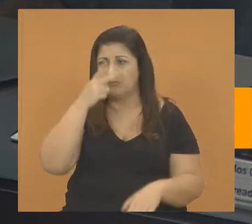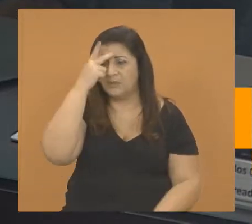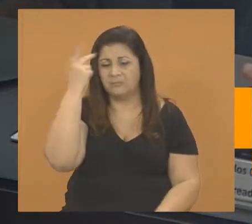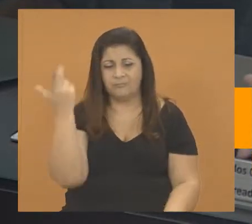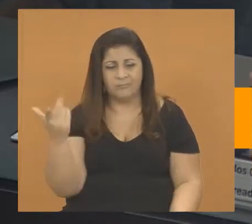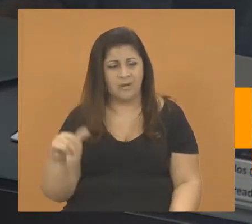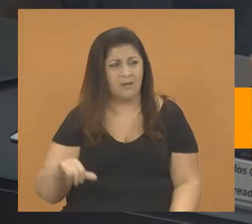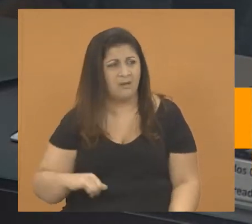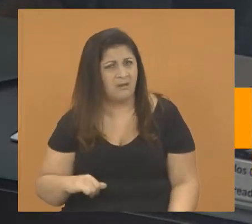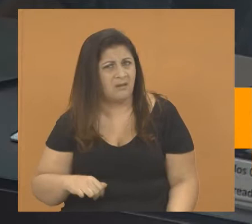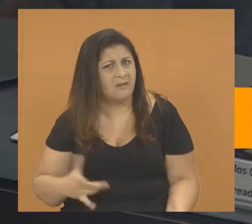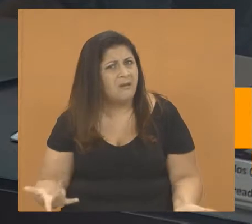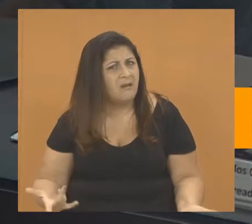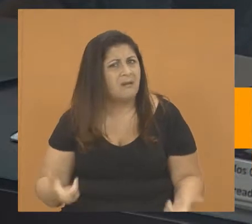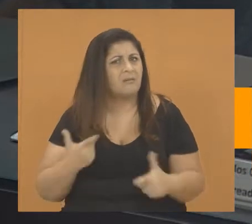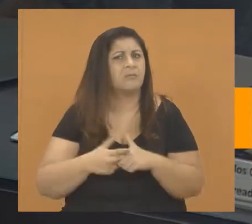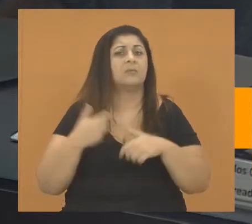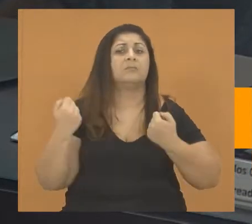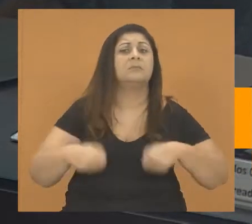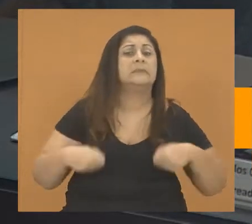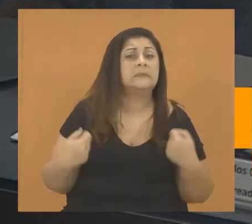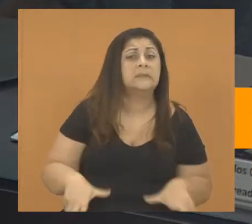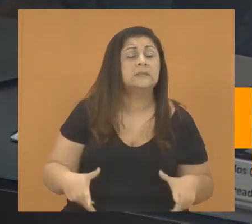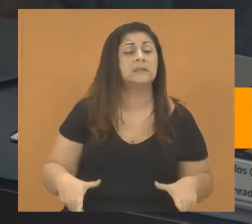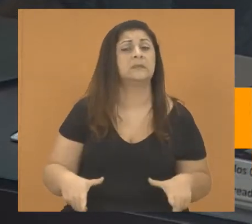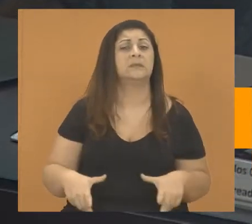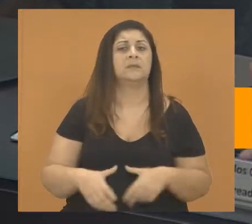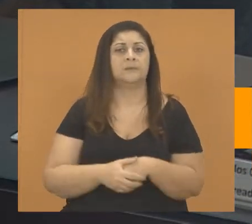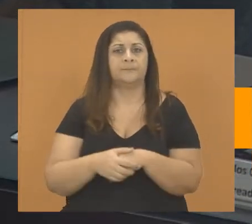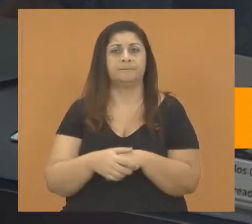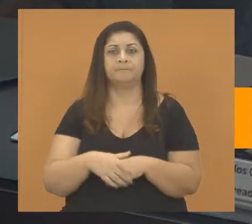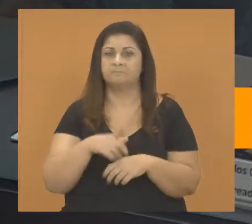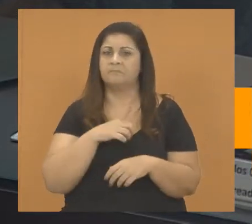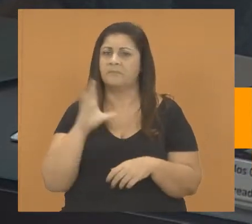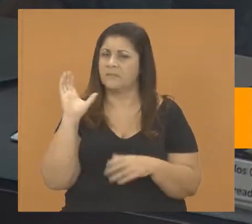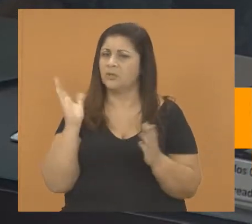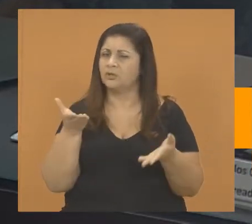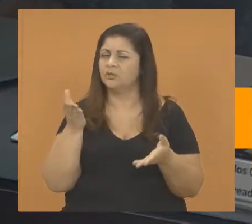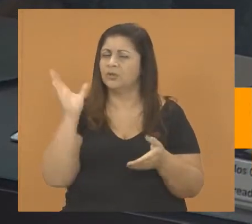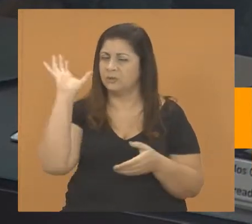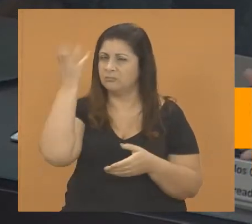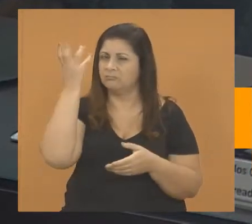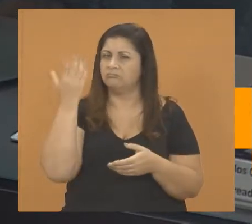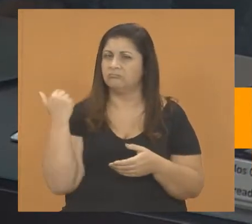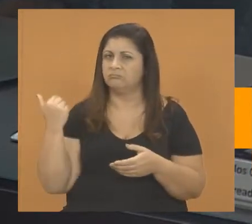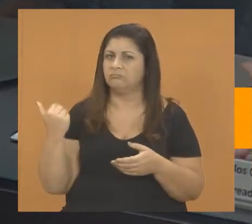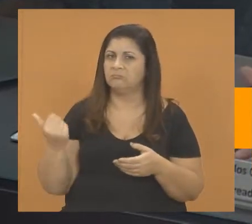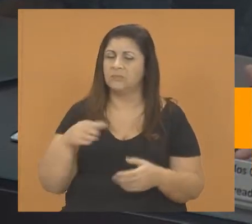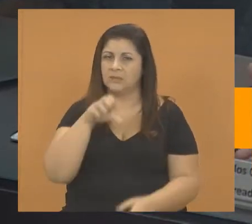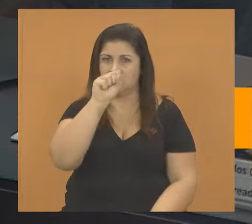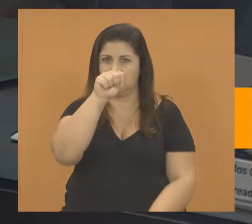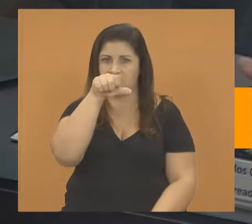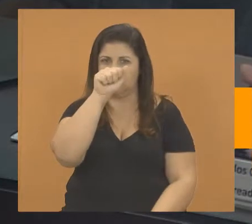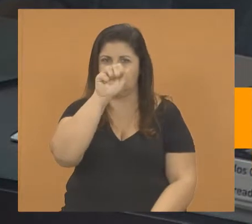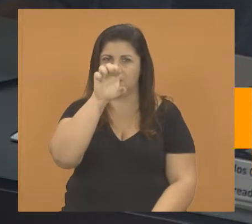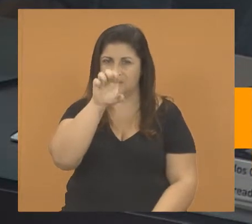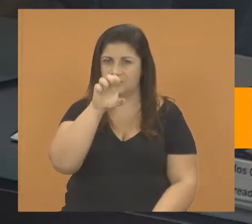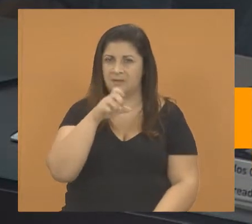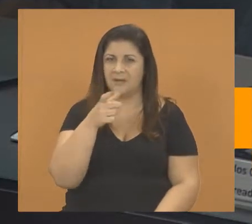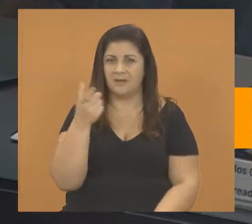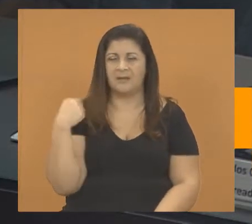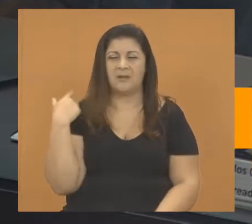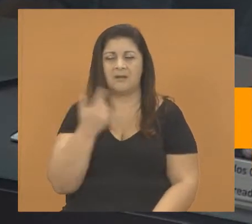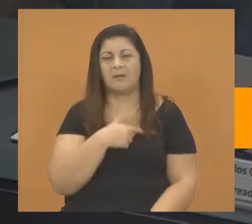aqueles que realmente muitas vezes precisa né é como alguns casos que aconteceu aí é no site a gente está a par do que está